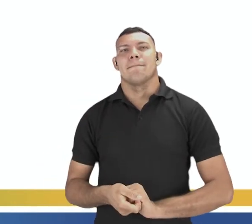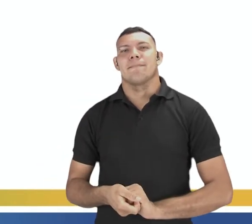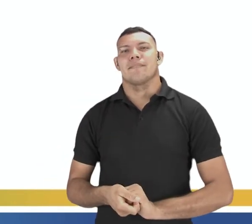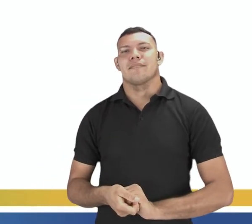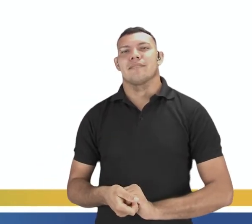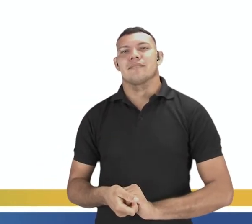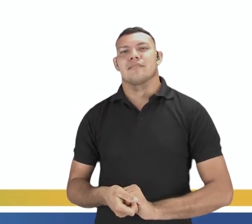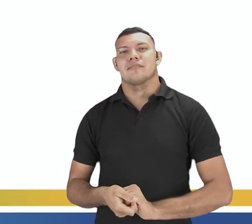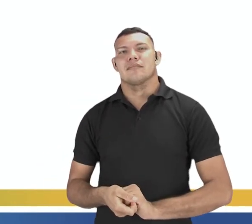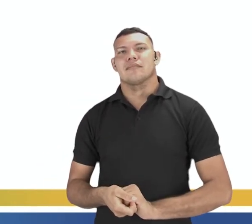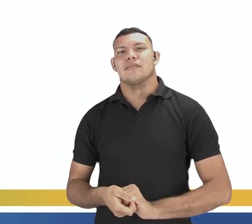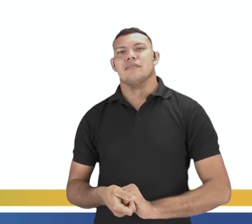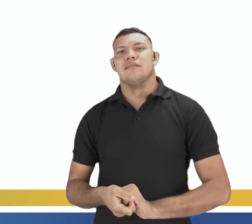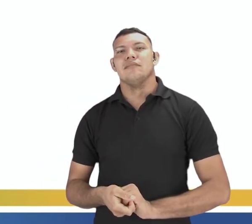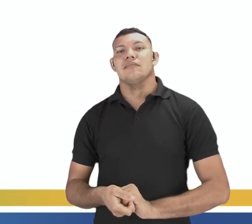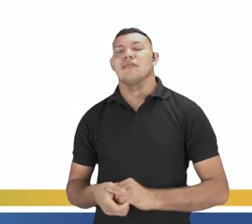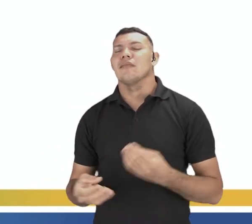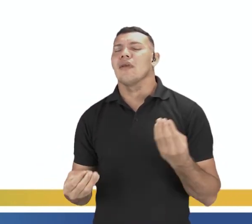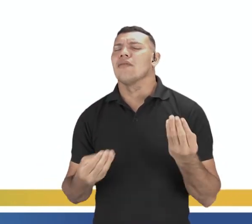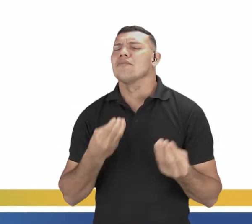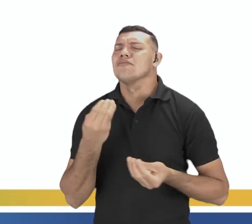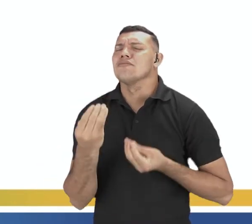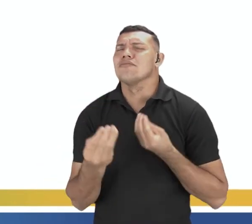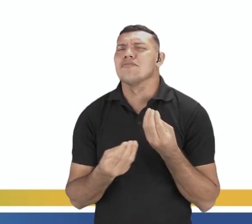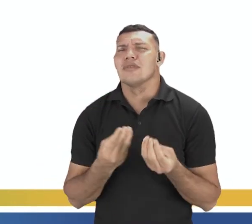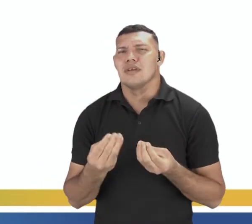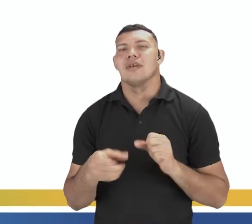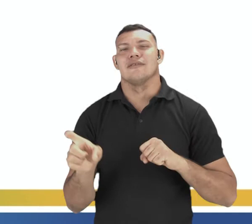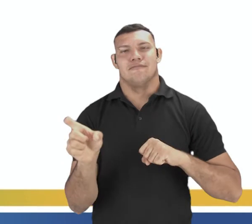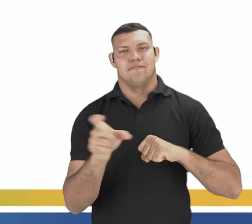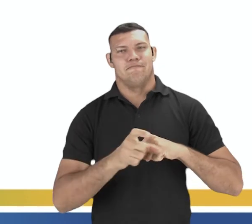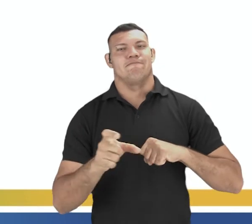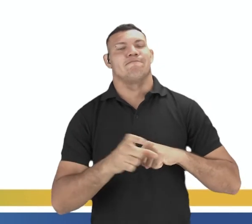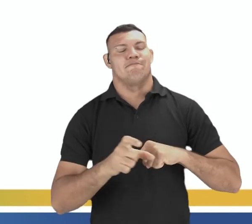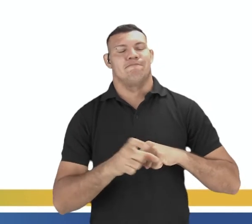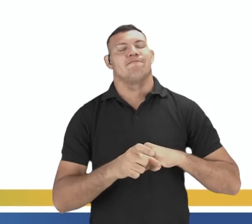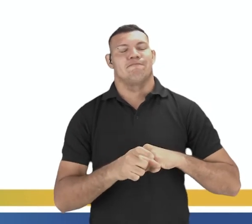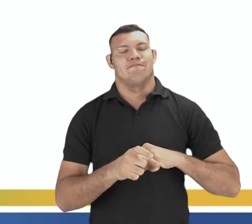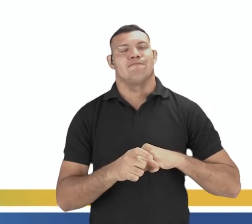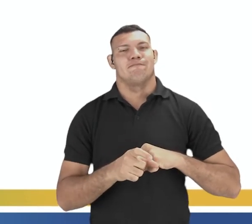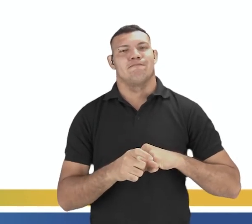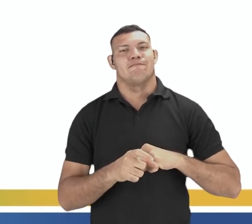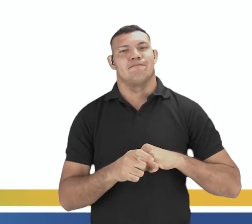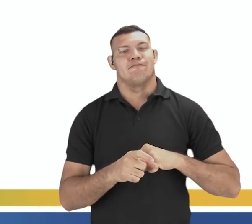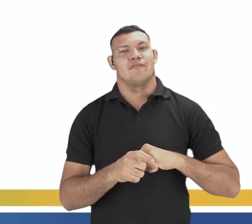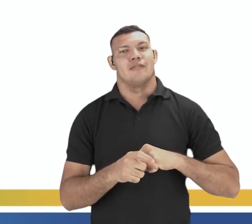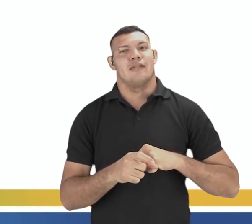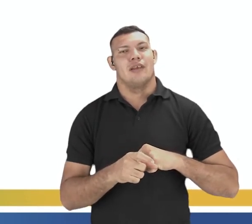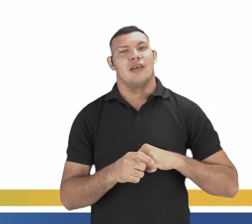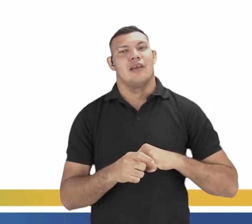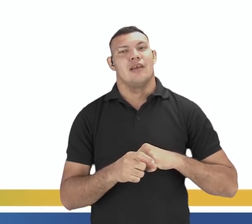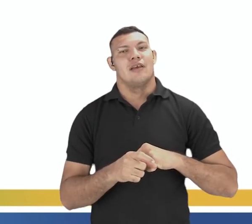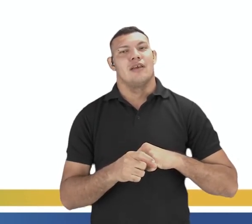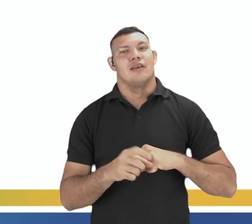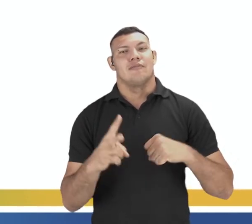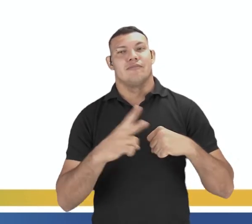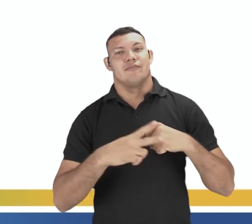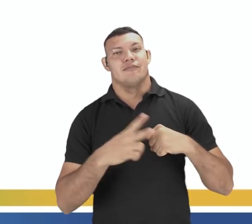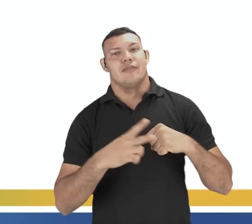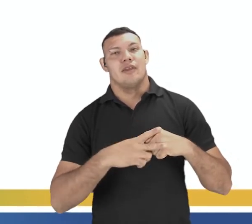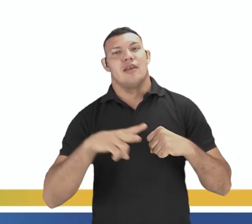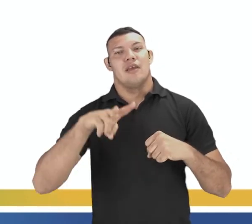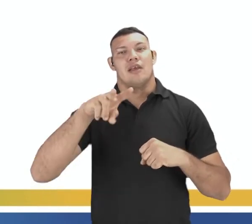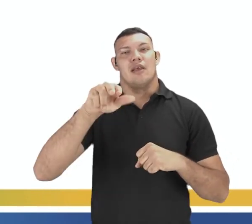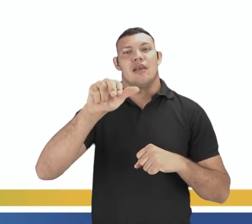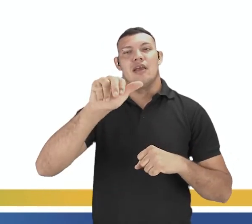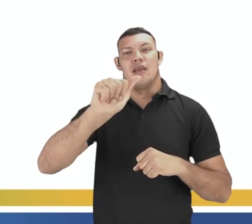Amasso aí, ele está como substantivo do verbo amassar. Ou seja, eu tenho o